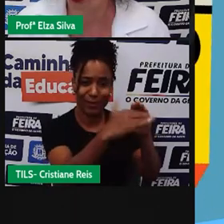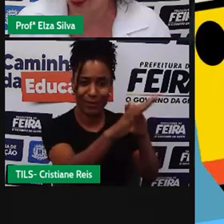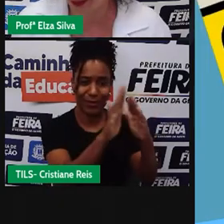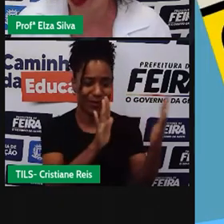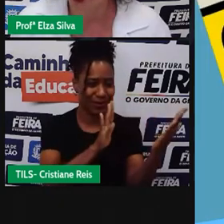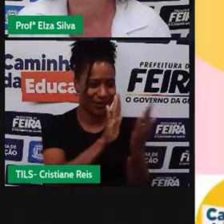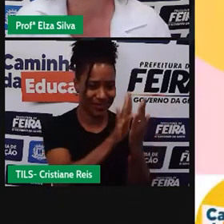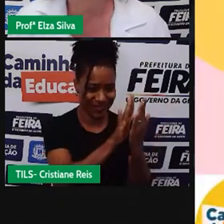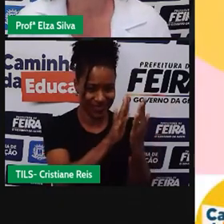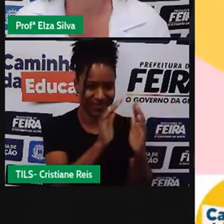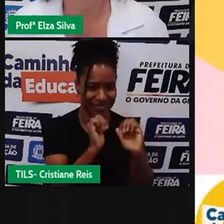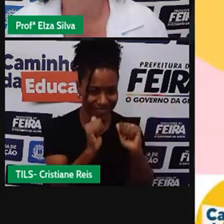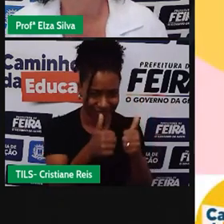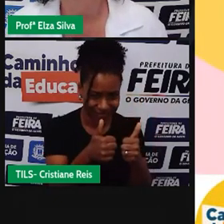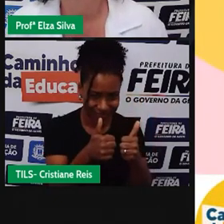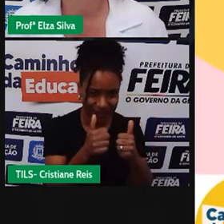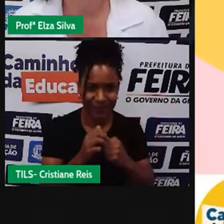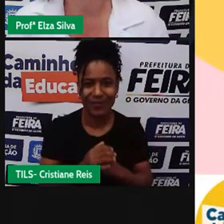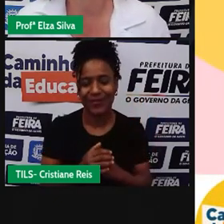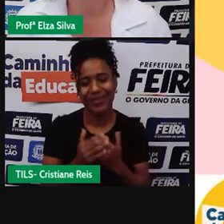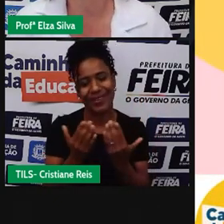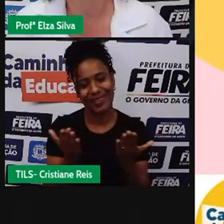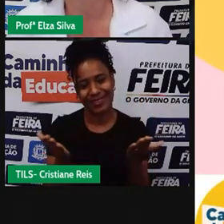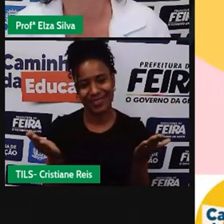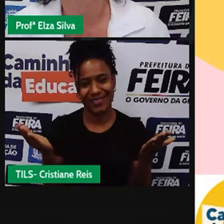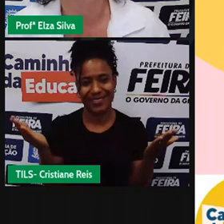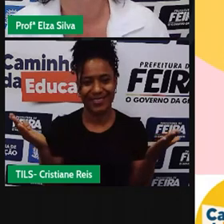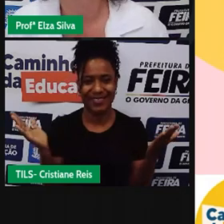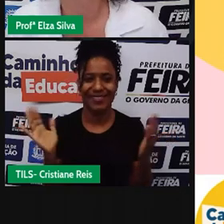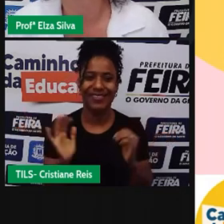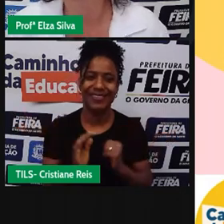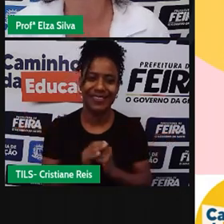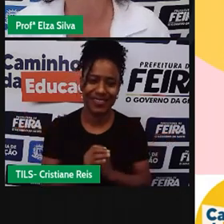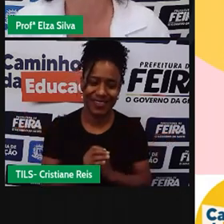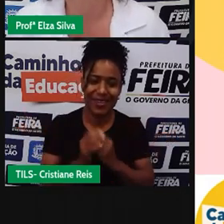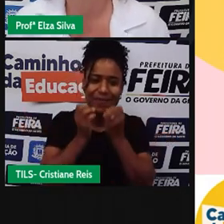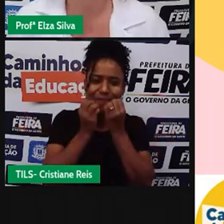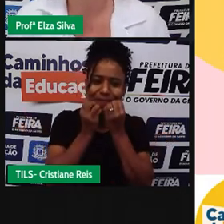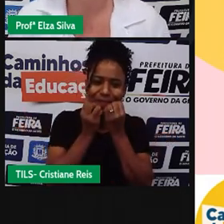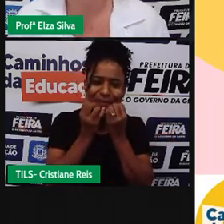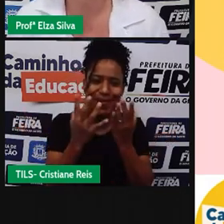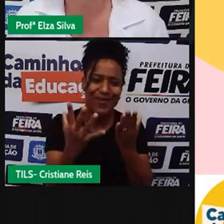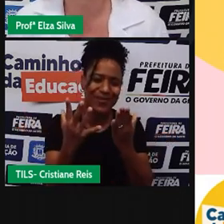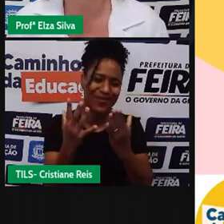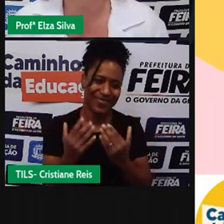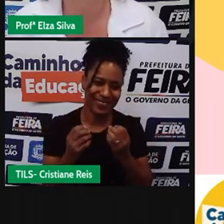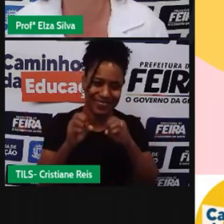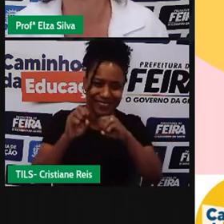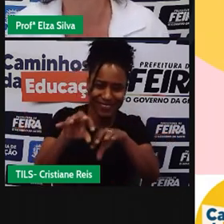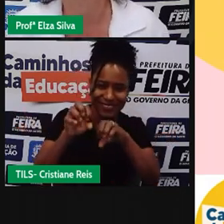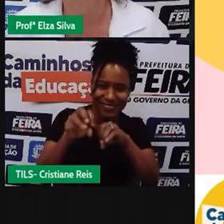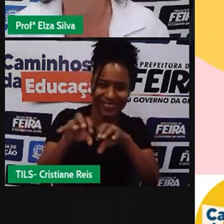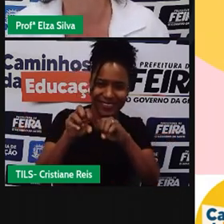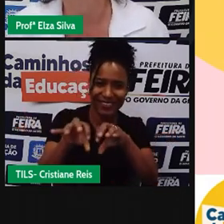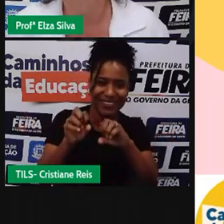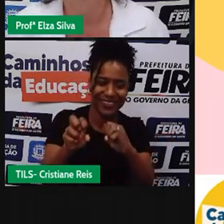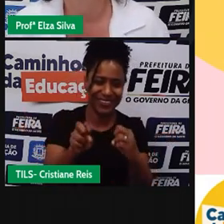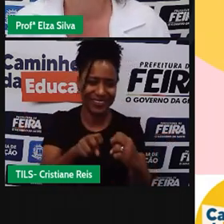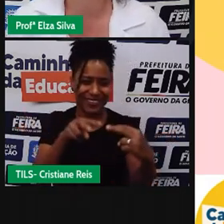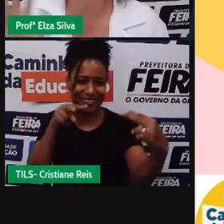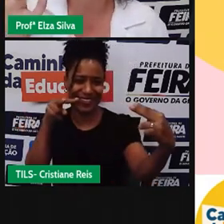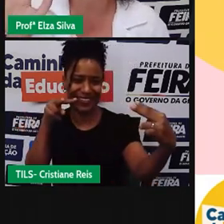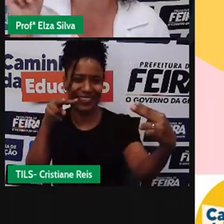oportunidade. E por fim, nice to see you. Foi muito bom estar com vocês no dia de hoje.